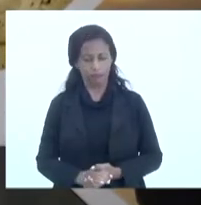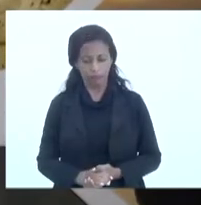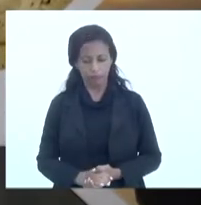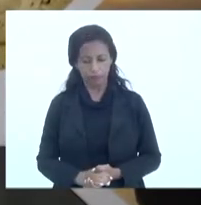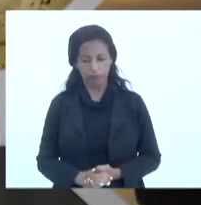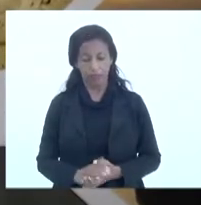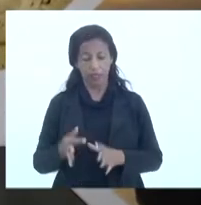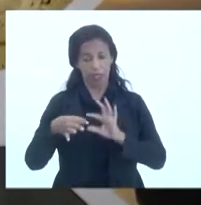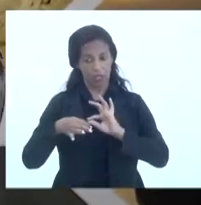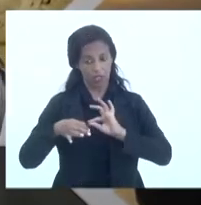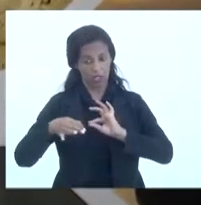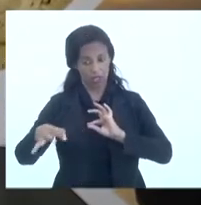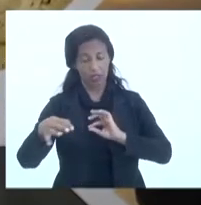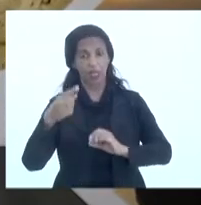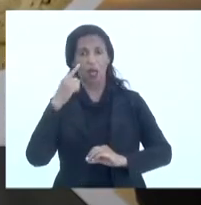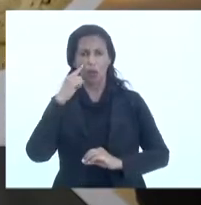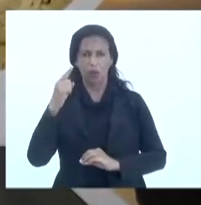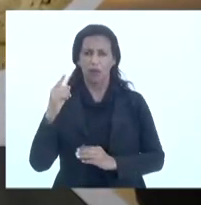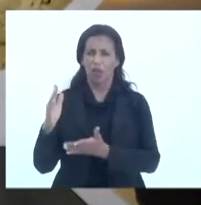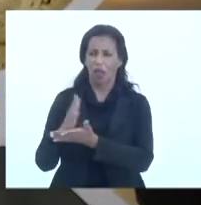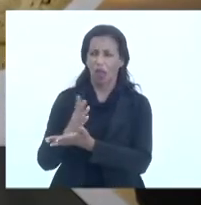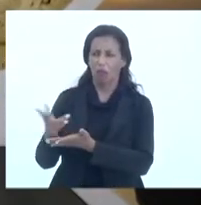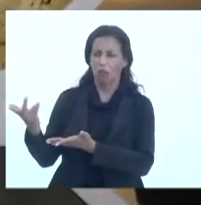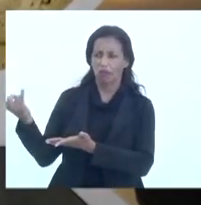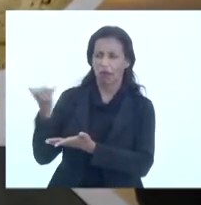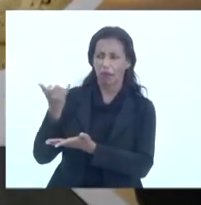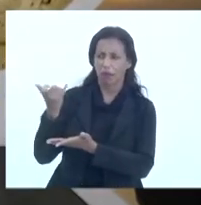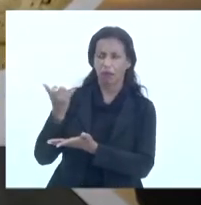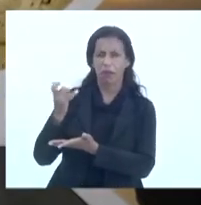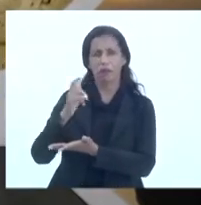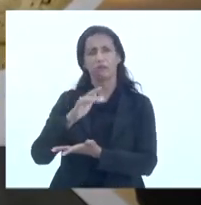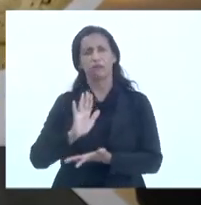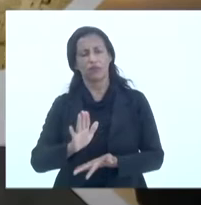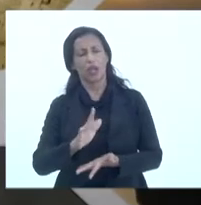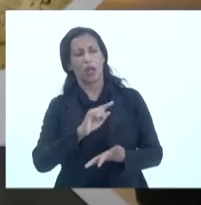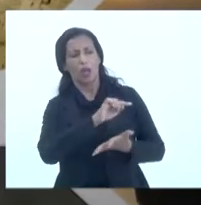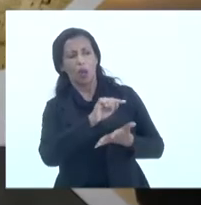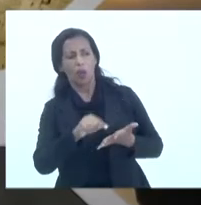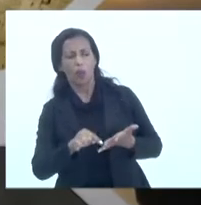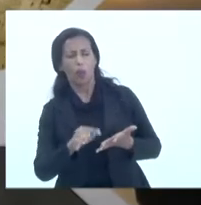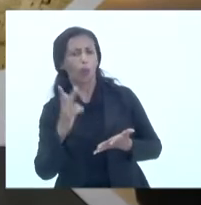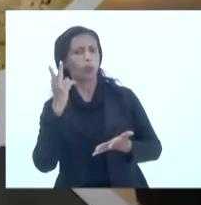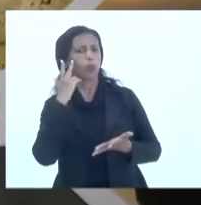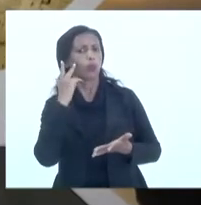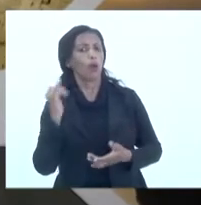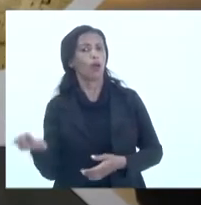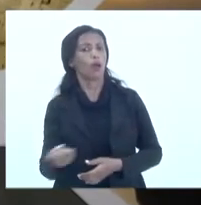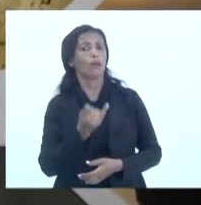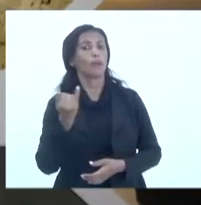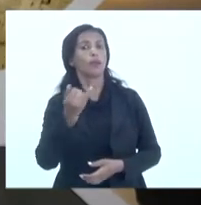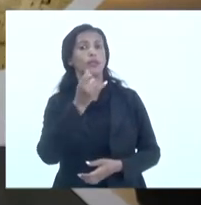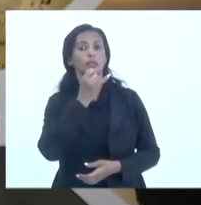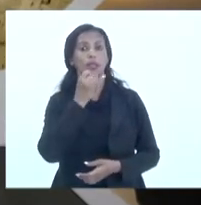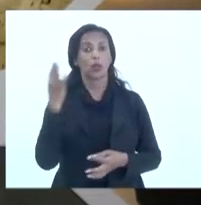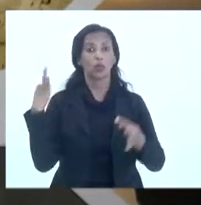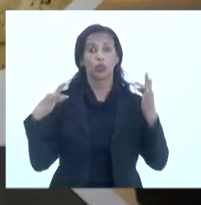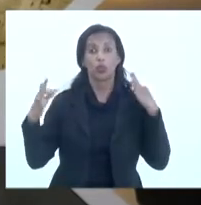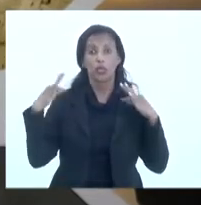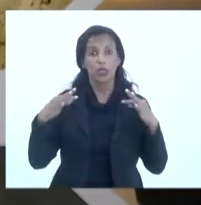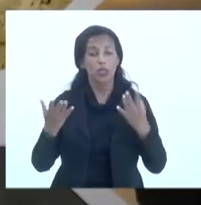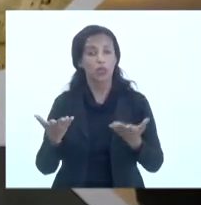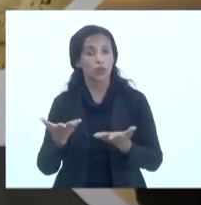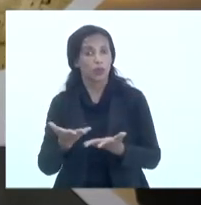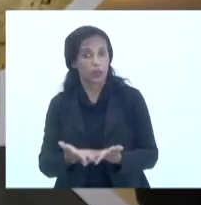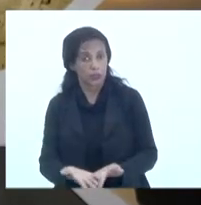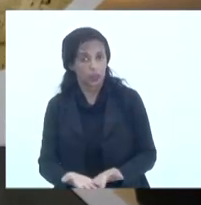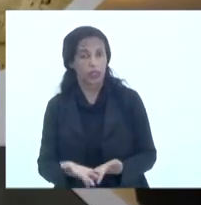Na extensão, e eu vi algumas falas aqui que tocaram vários pontos em comum, a importância, por exemplo, para o turismo,